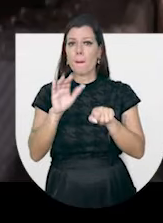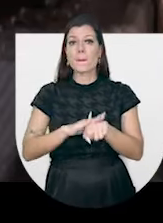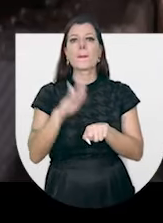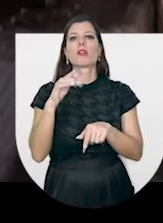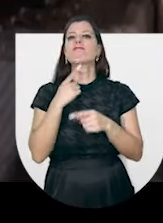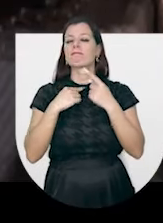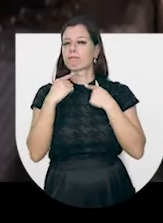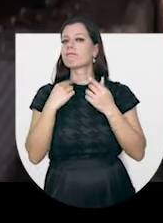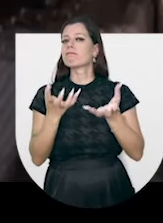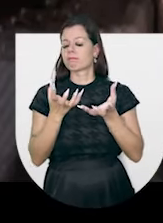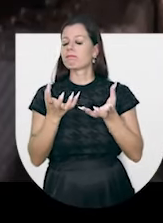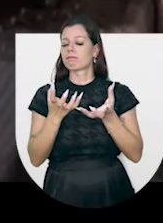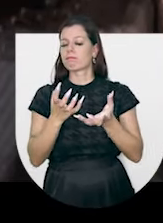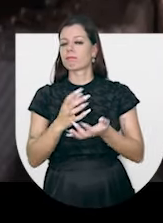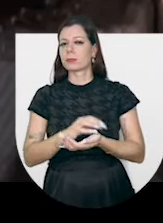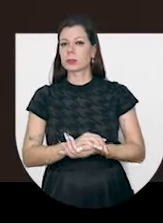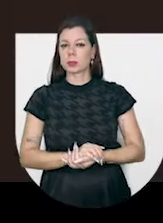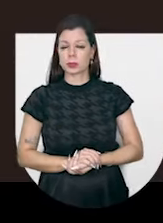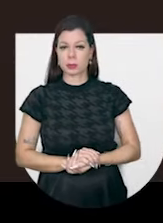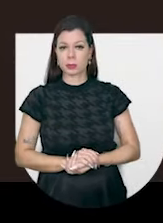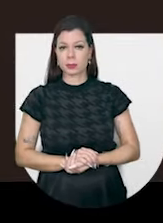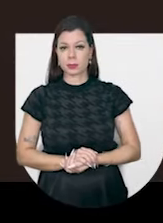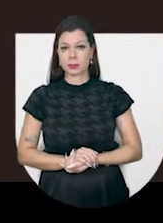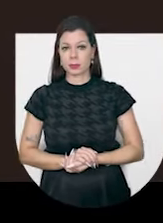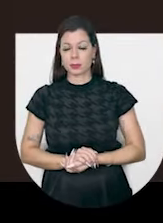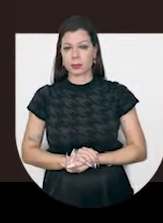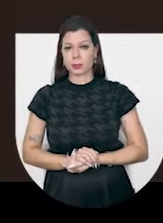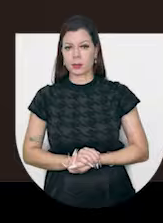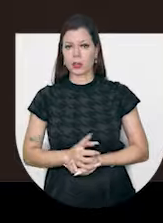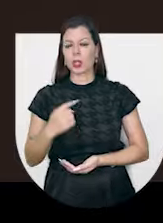eu consigo fazer cada vez mais o que eu quero.